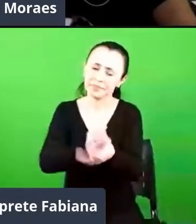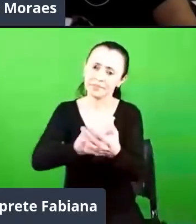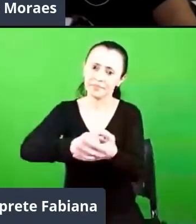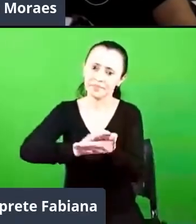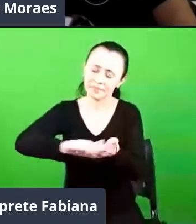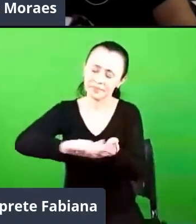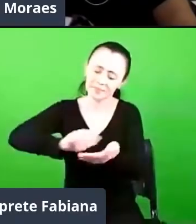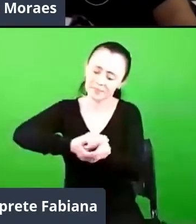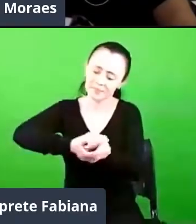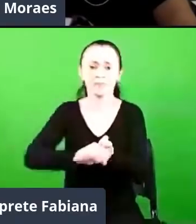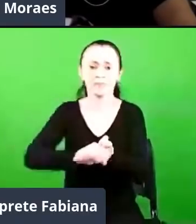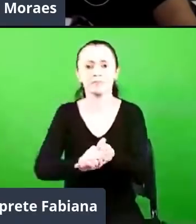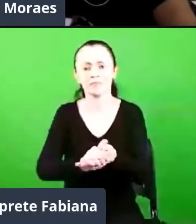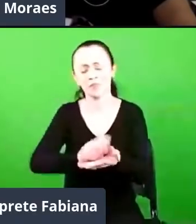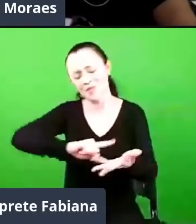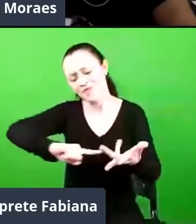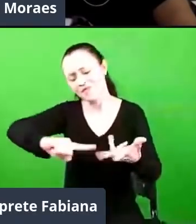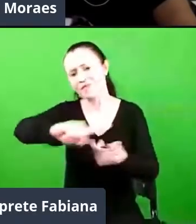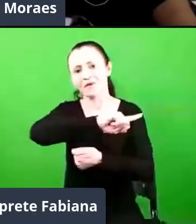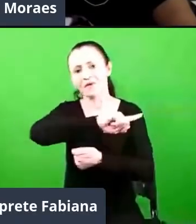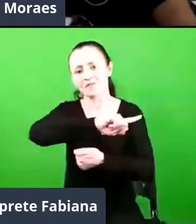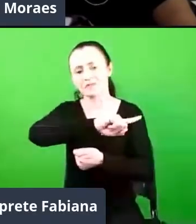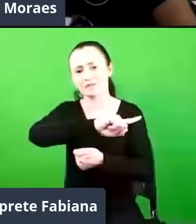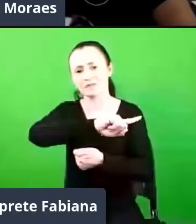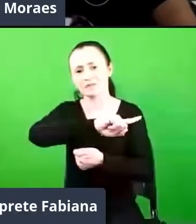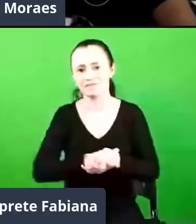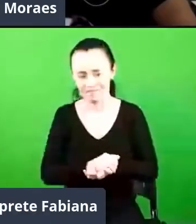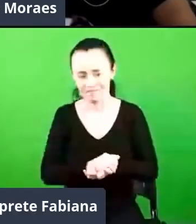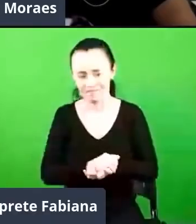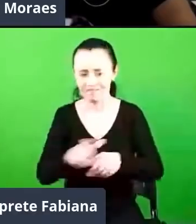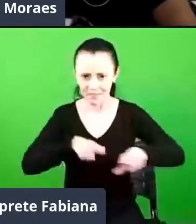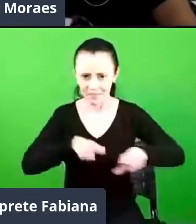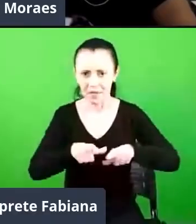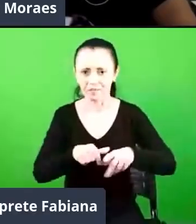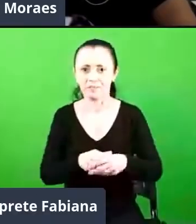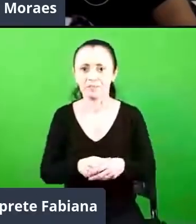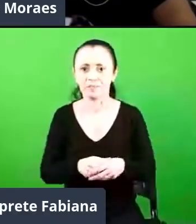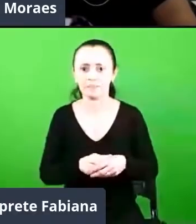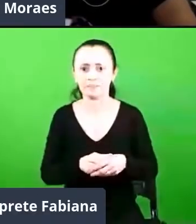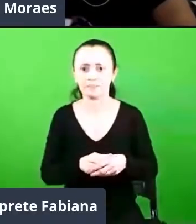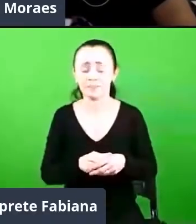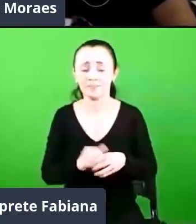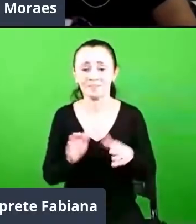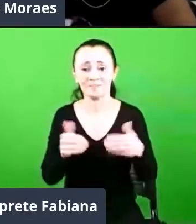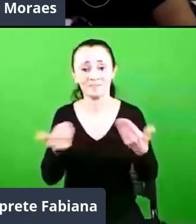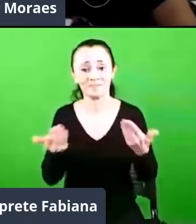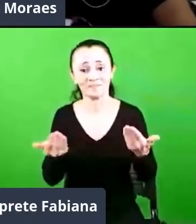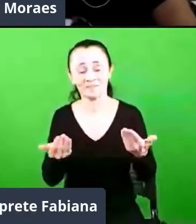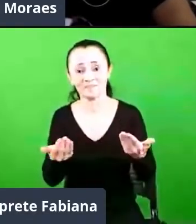tarefas nessa uberização. Então, realmente, Adriana, eu não sei se eu contribuí. Eu trouxe, acho que